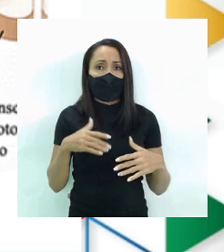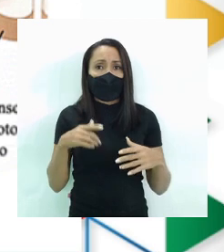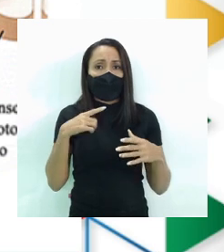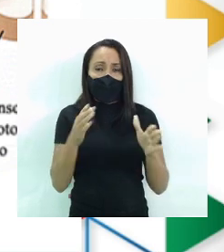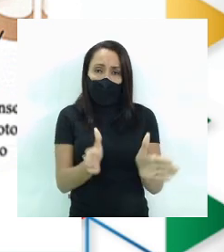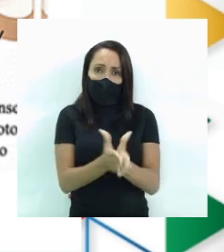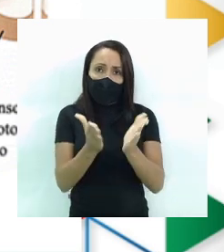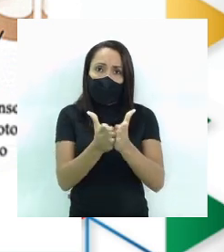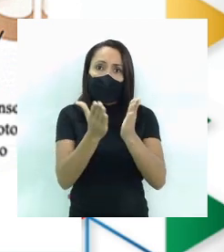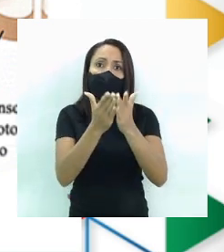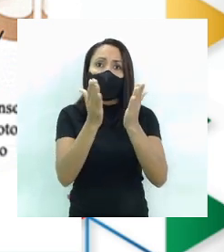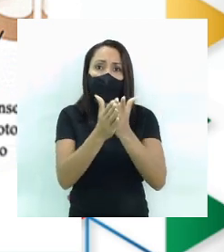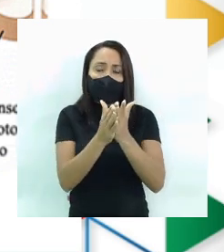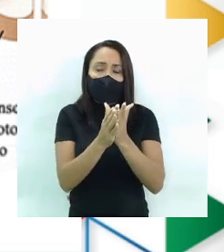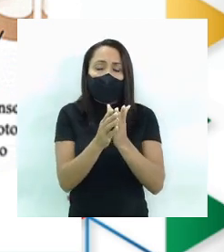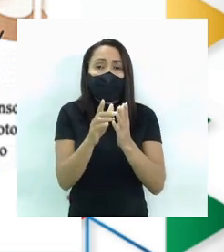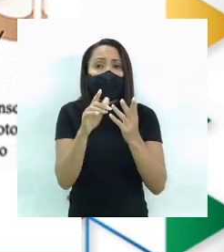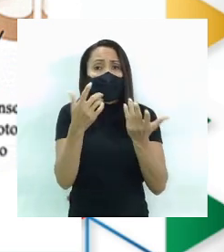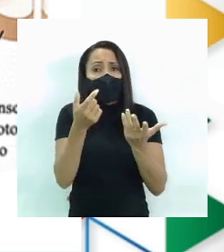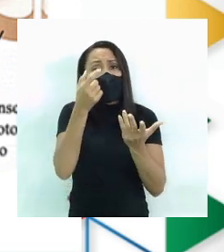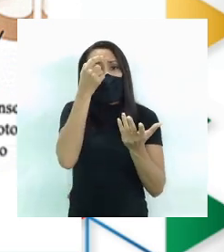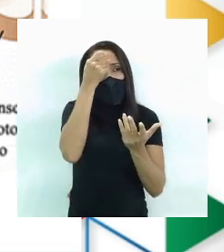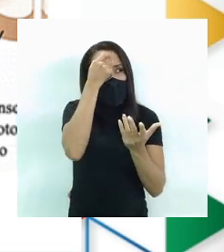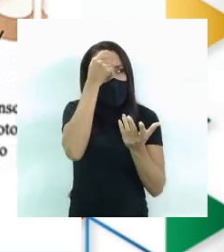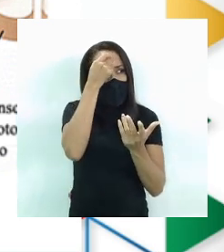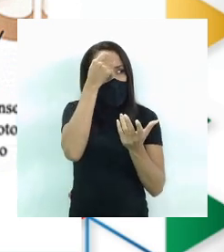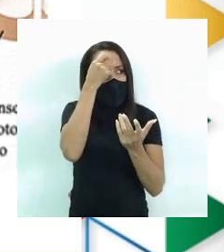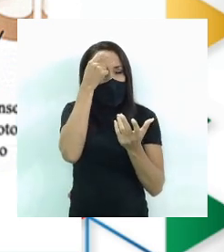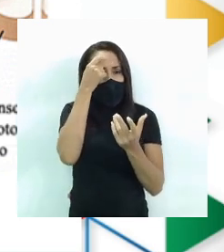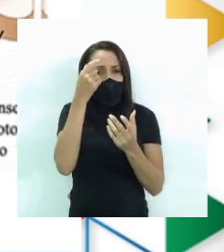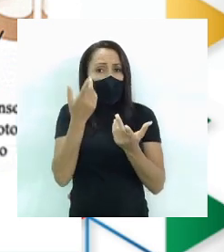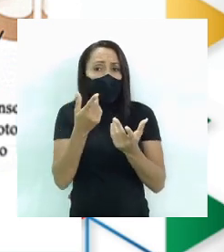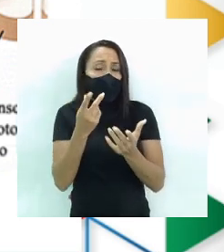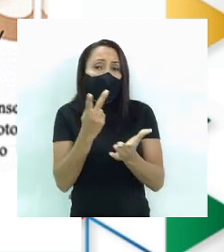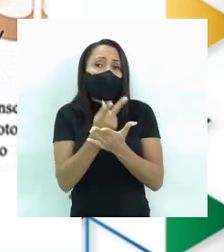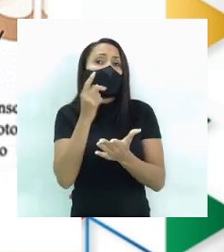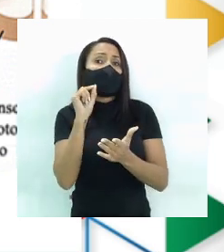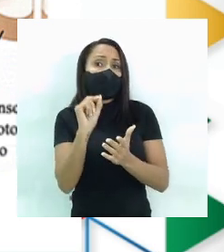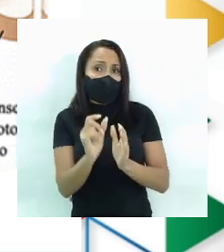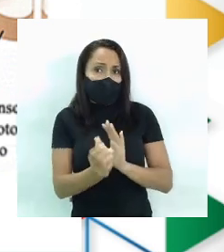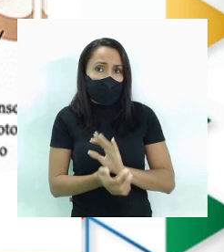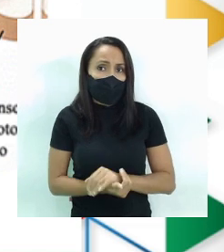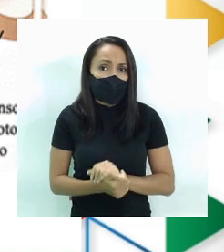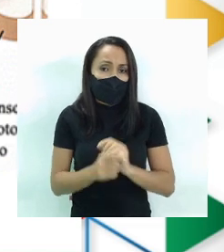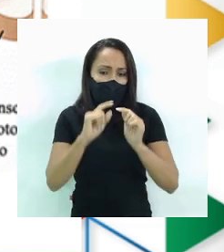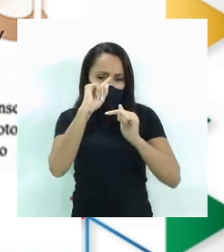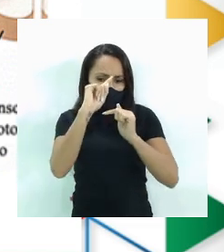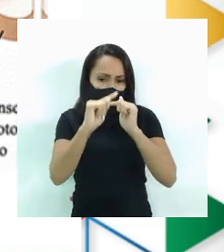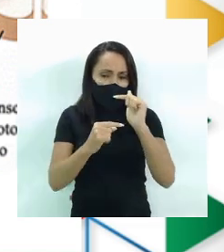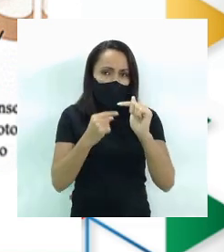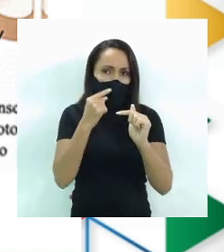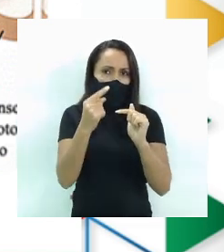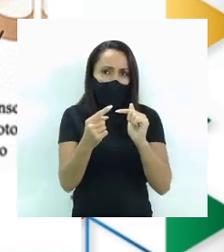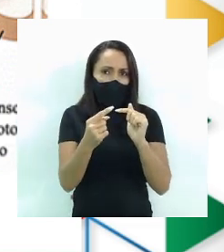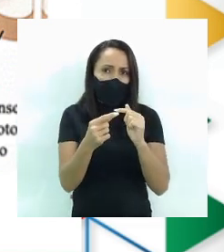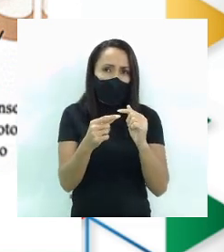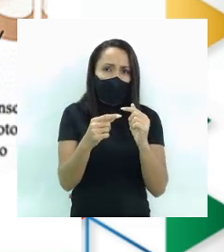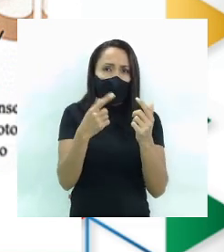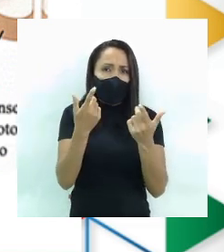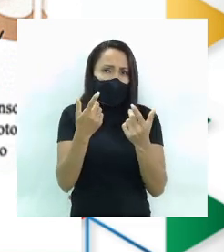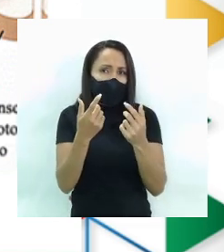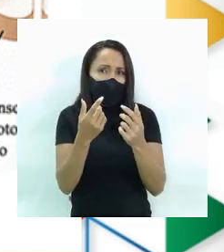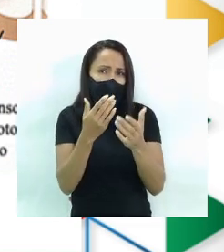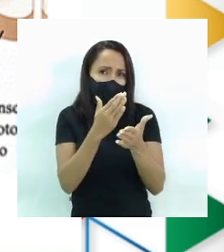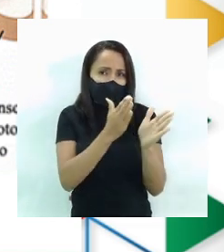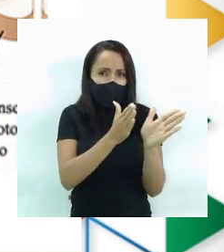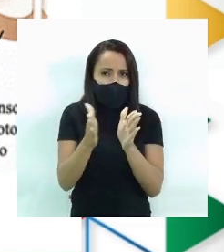consciência do que está acontecendo. Só depois de alguns segundos é que percebe o que